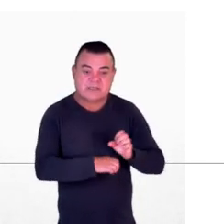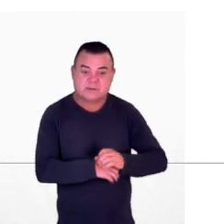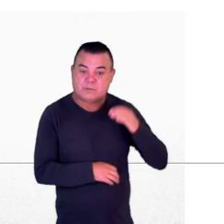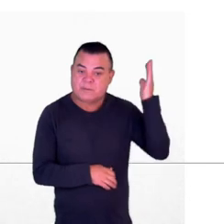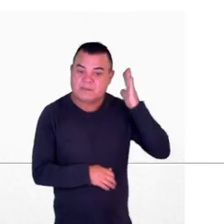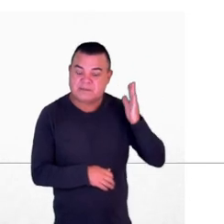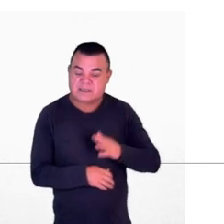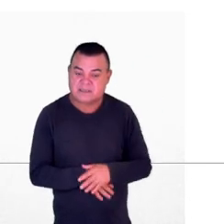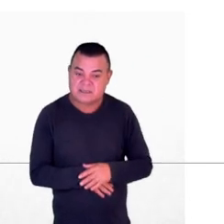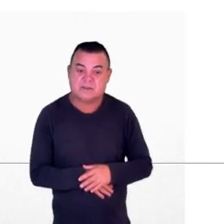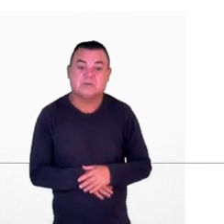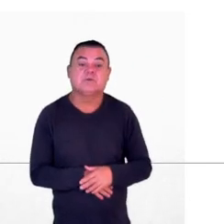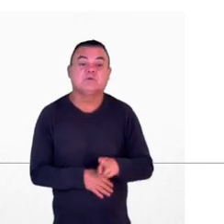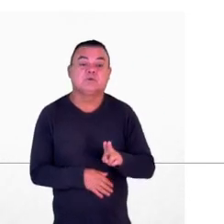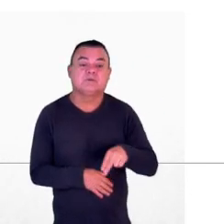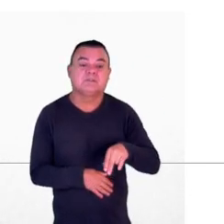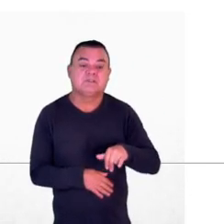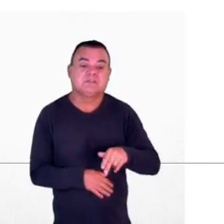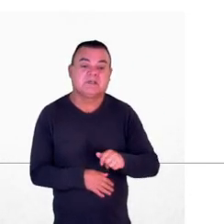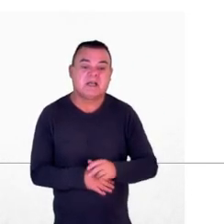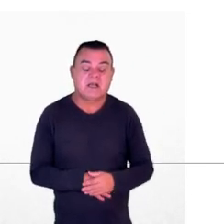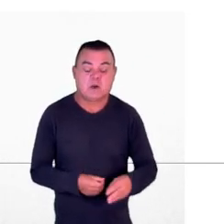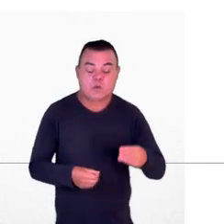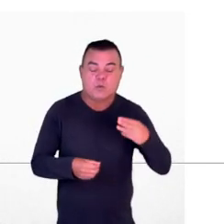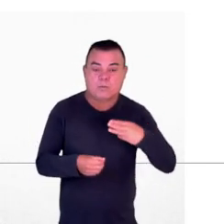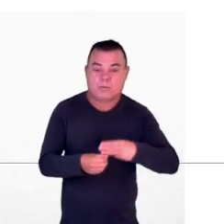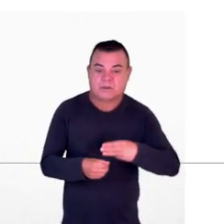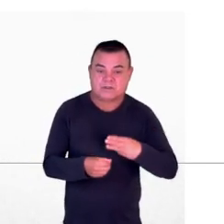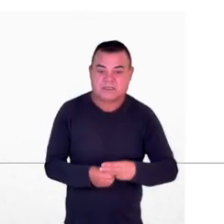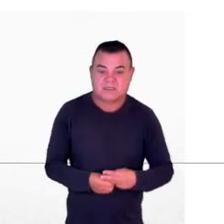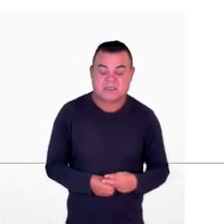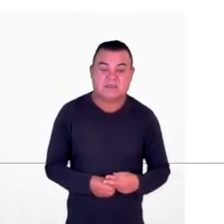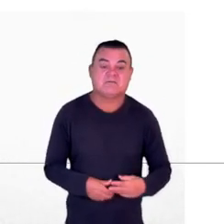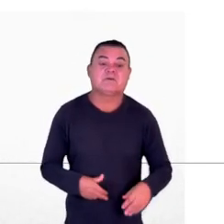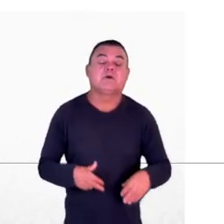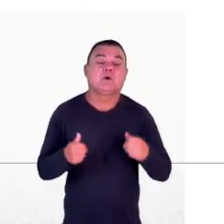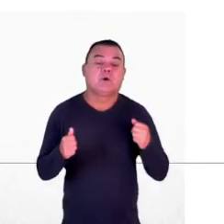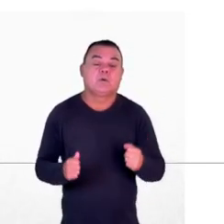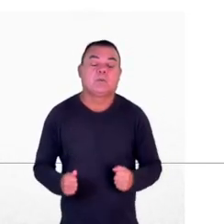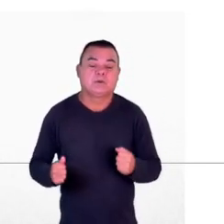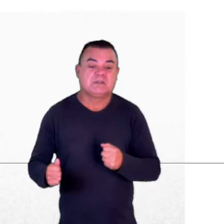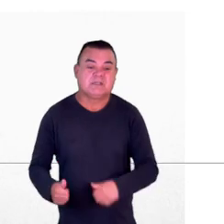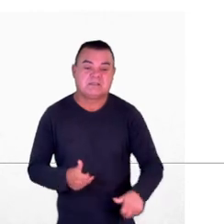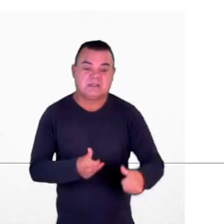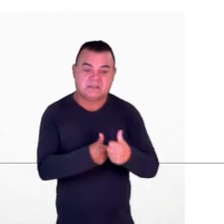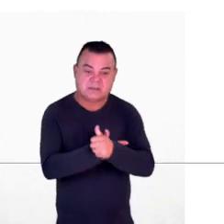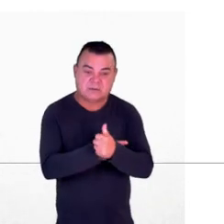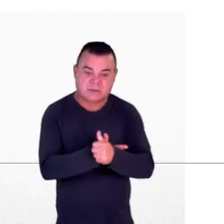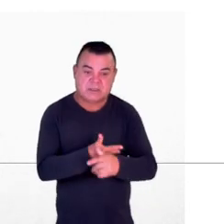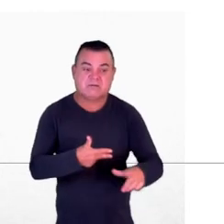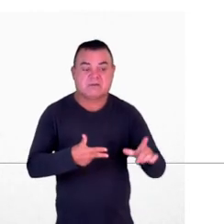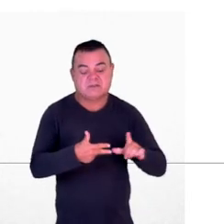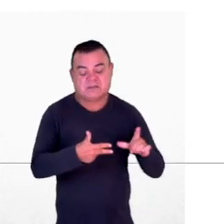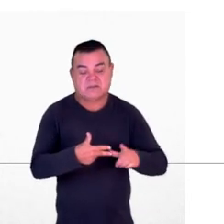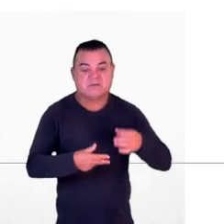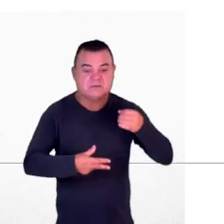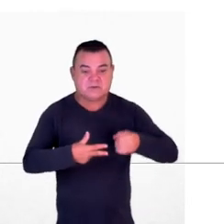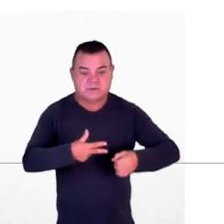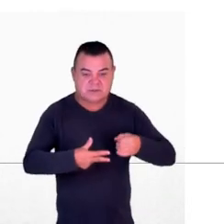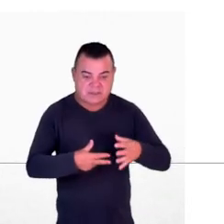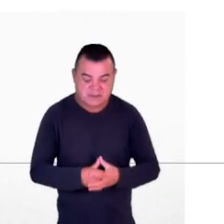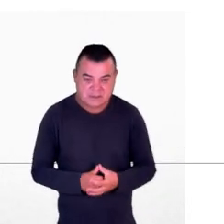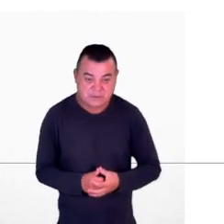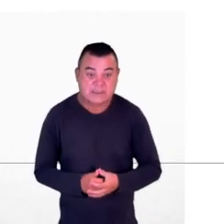estado a união os municípios poderes executivo legislativo judiciário